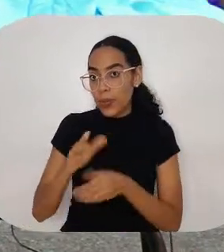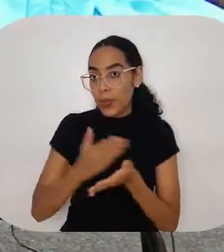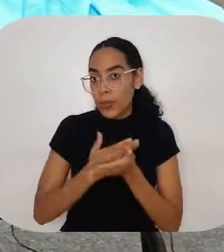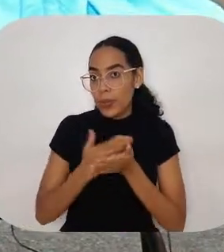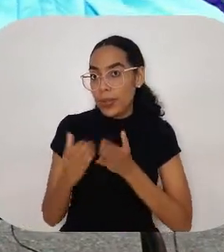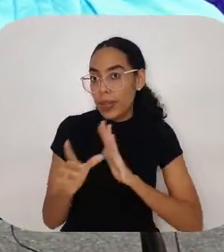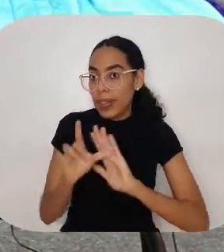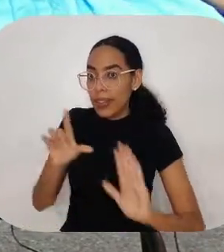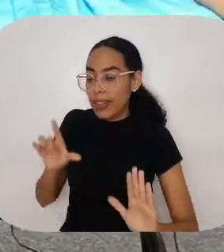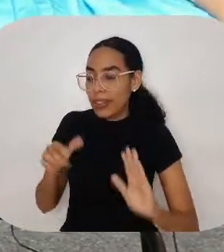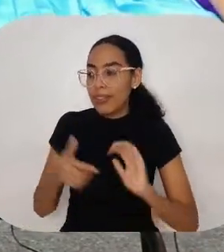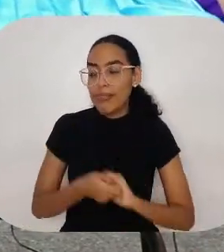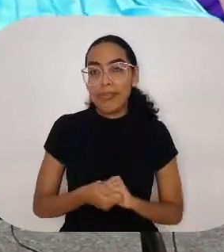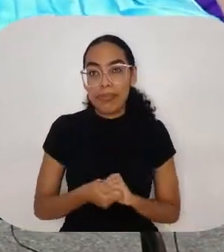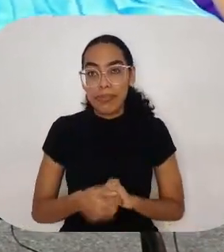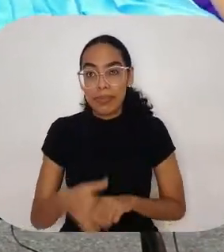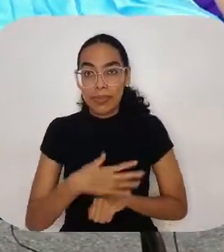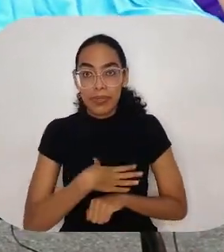De